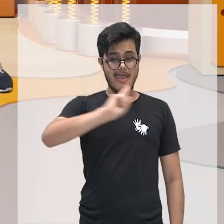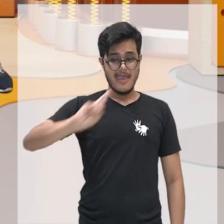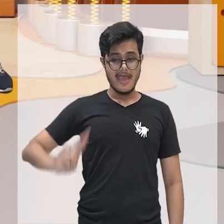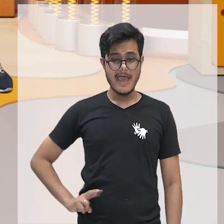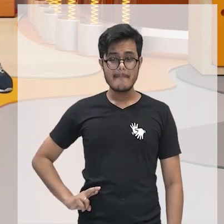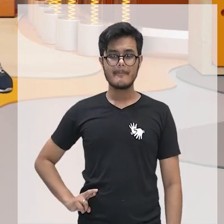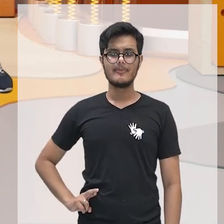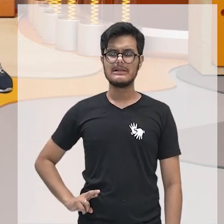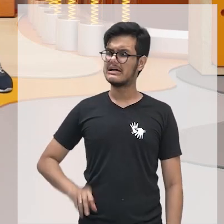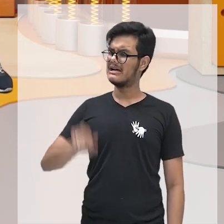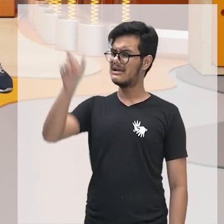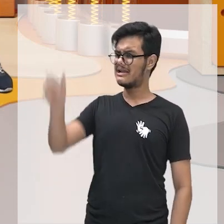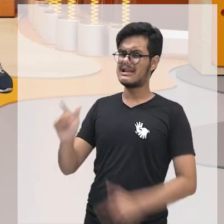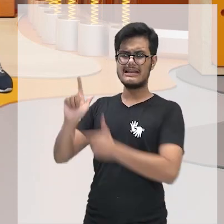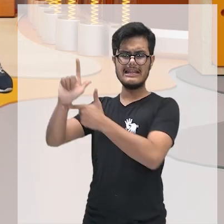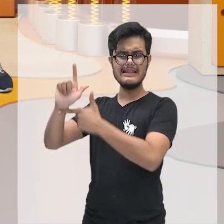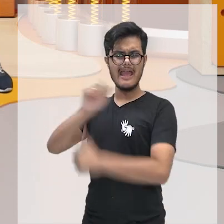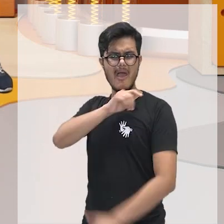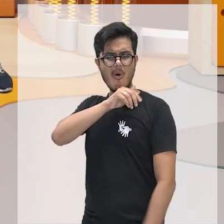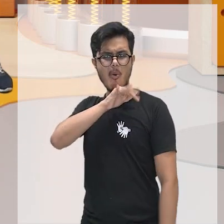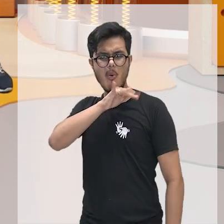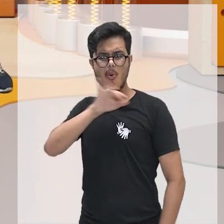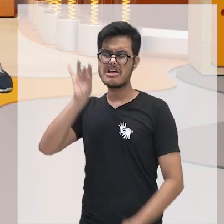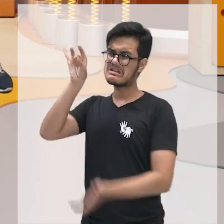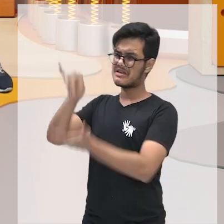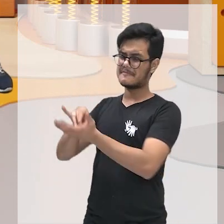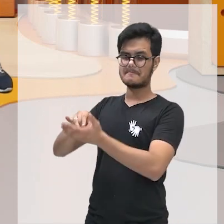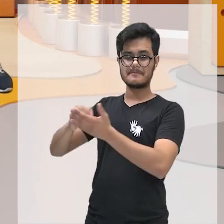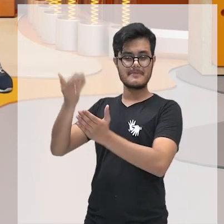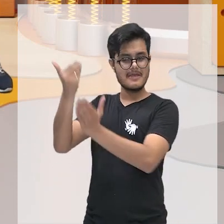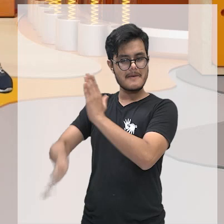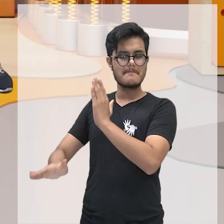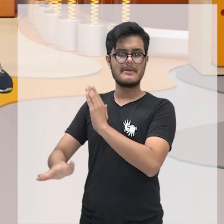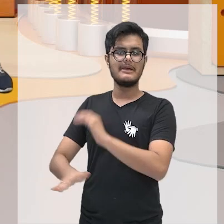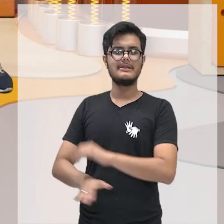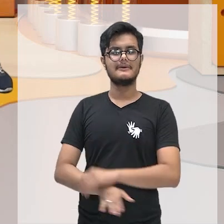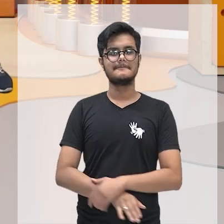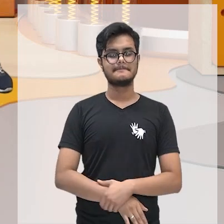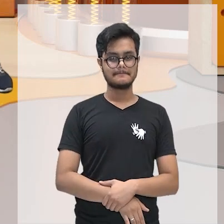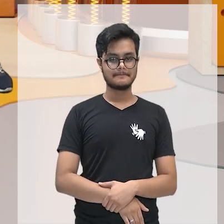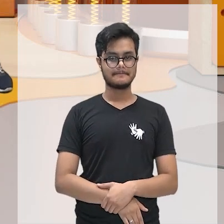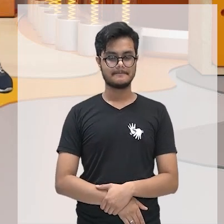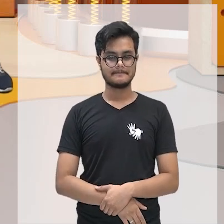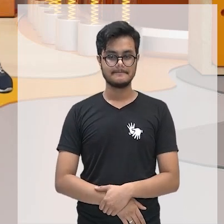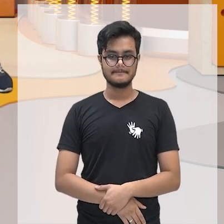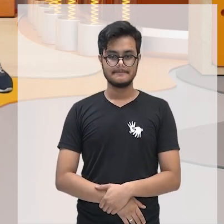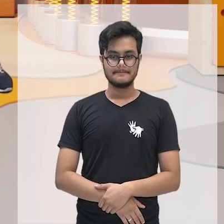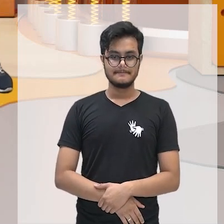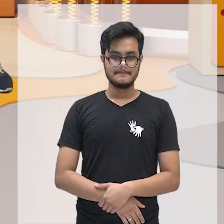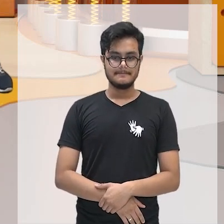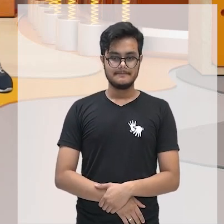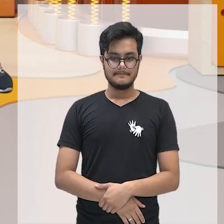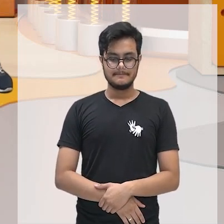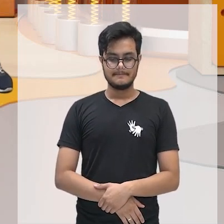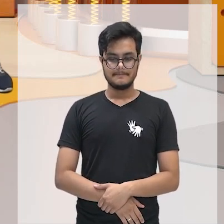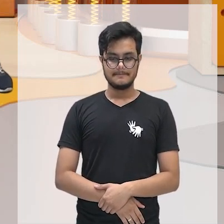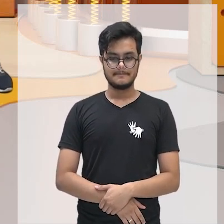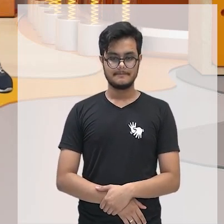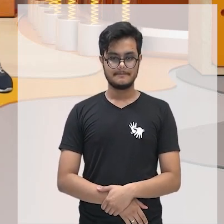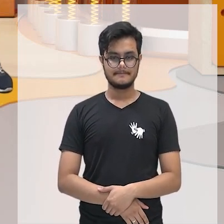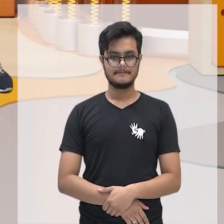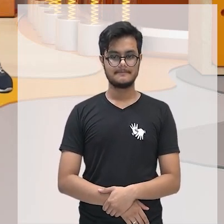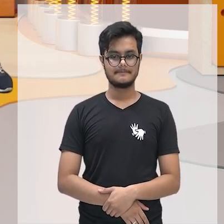gestão seu péssimo governo acabou levando aí a criação da República Romana quando ele foi tirado do